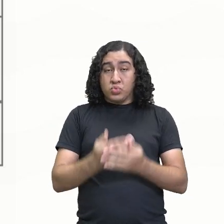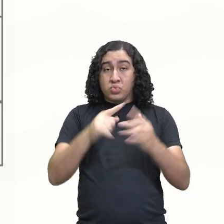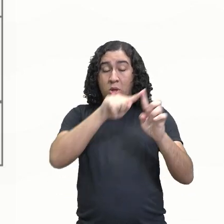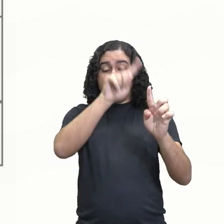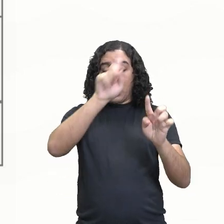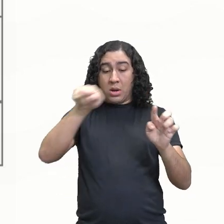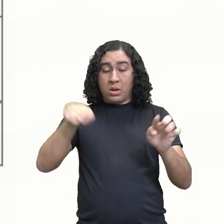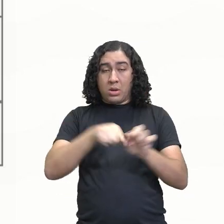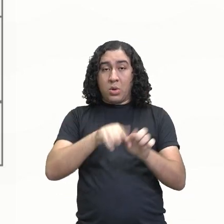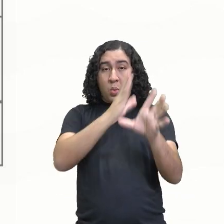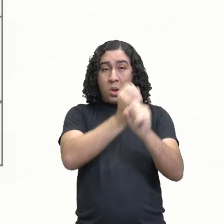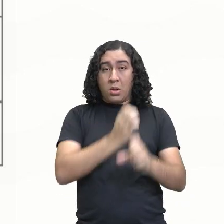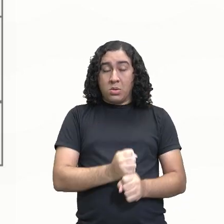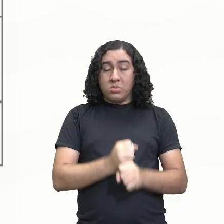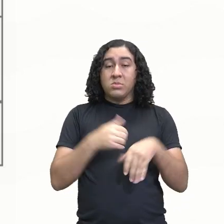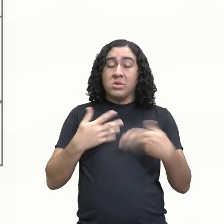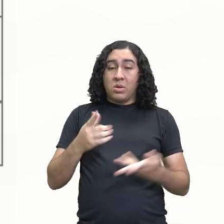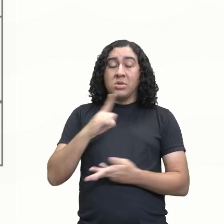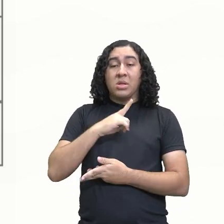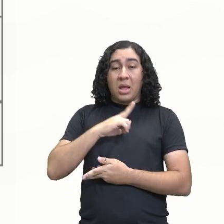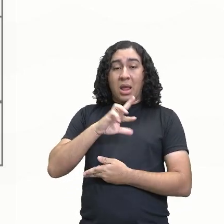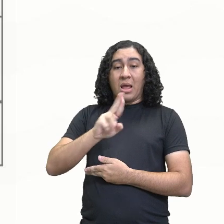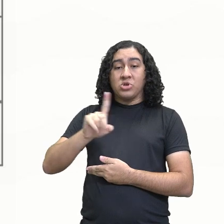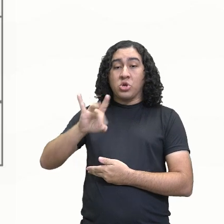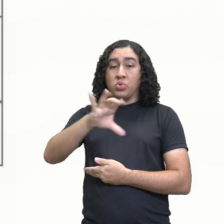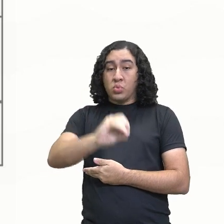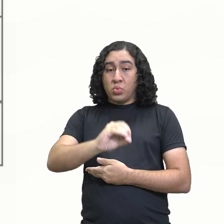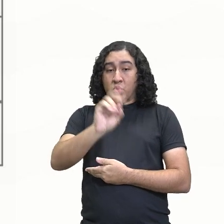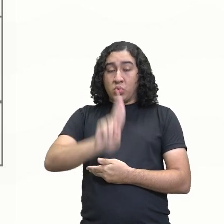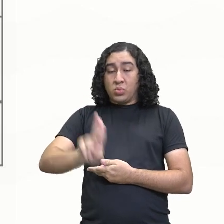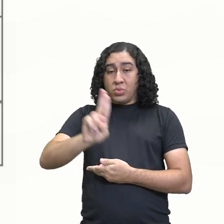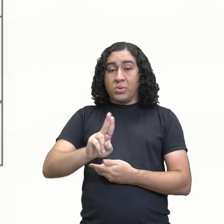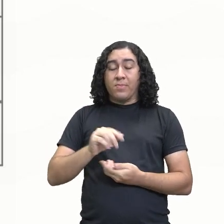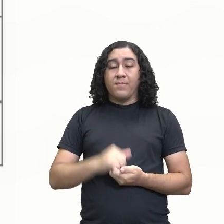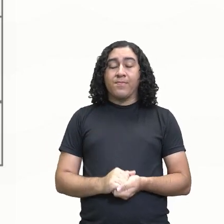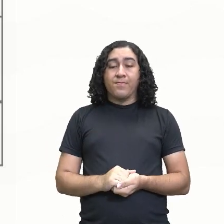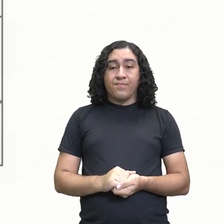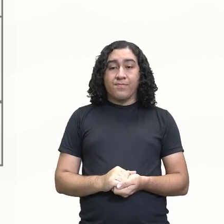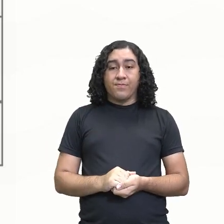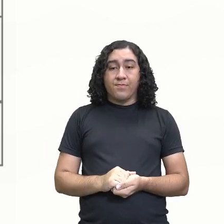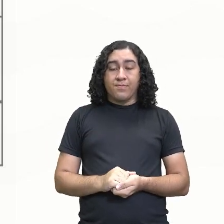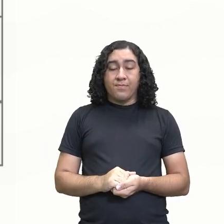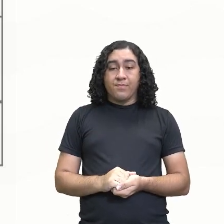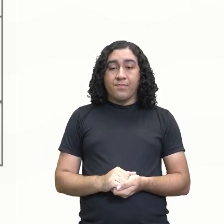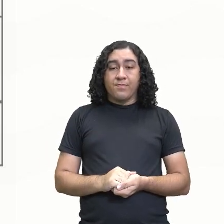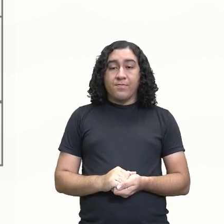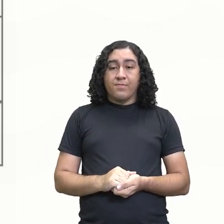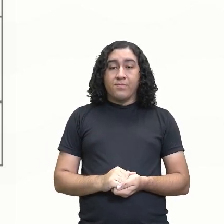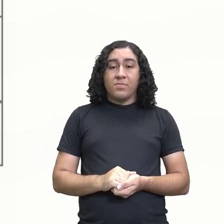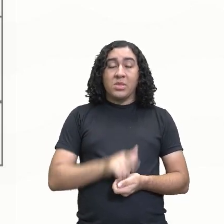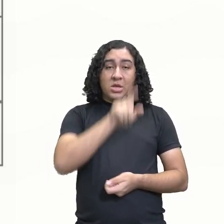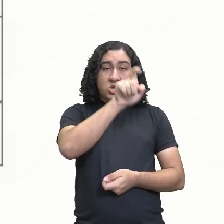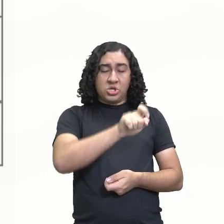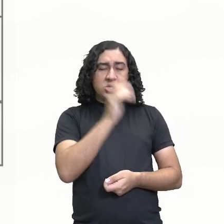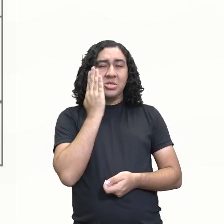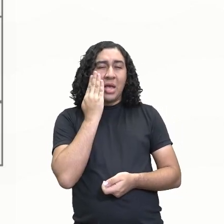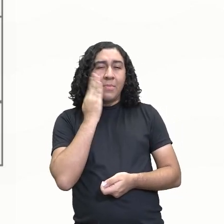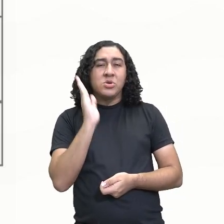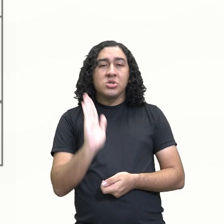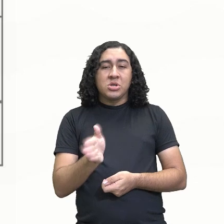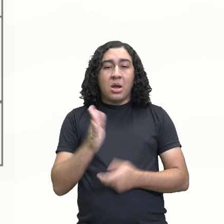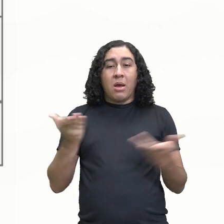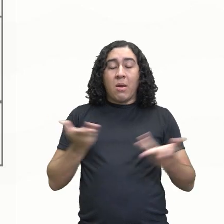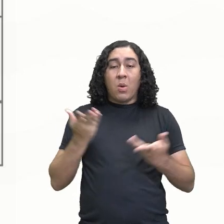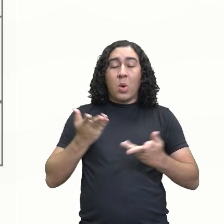escritos em forma de radiano? Pois é, está aqui a prova. Dados os valores para x, nós vamos substituir em